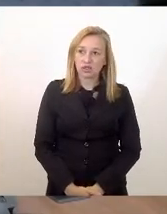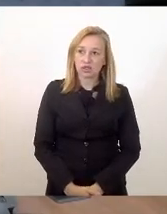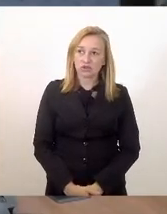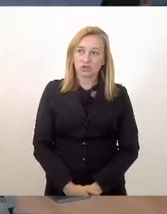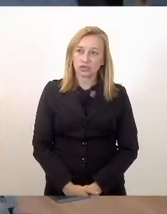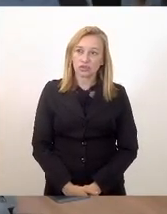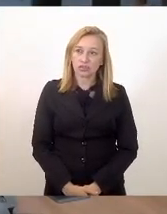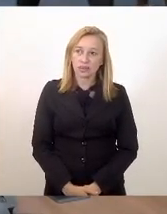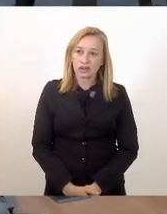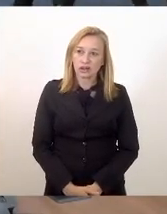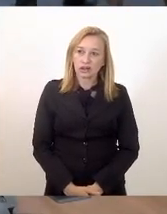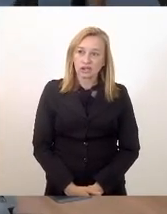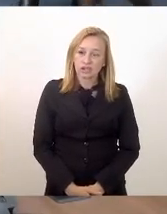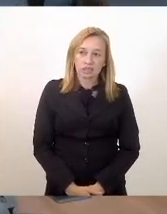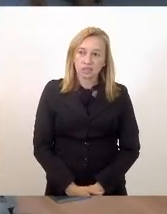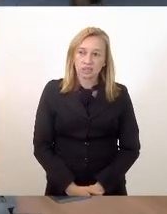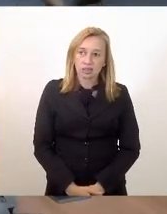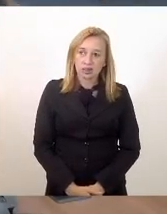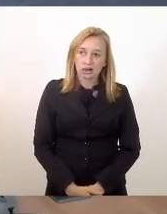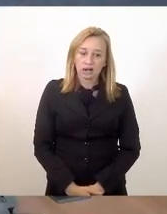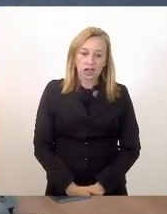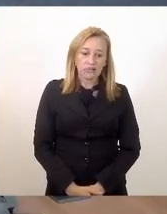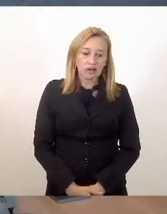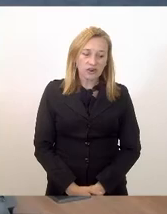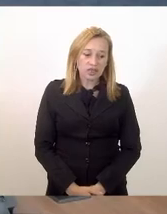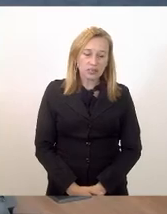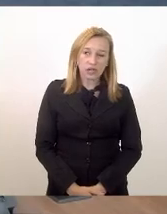Vossa Excelência dispõe de 10 minutos.